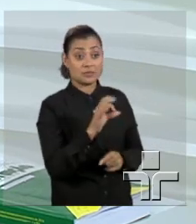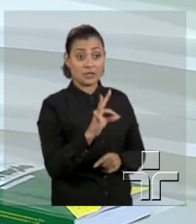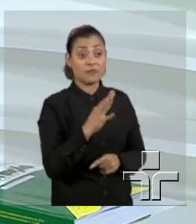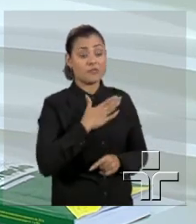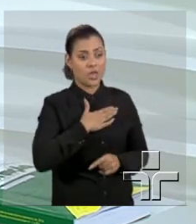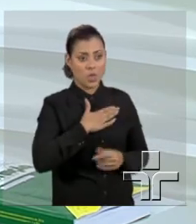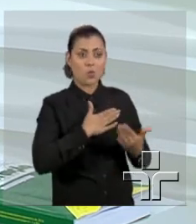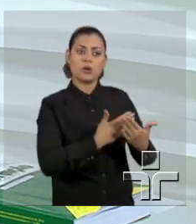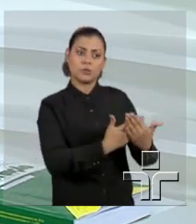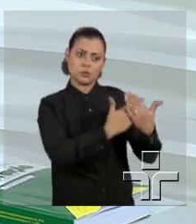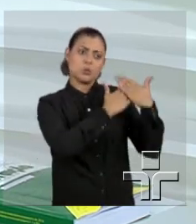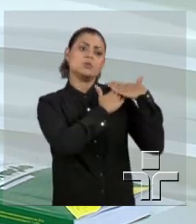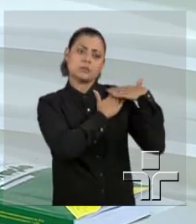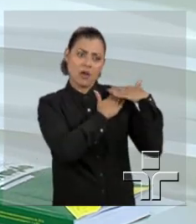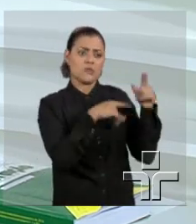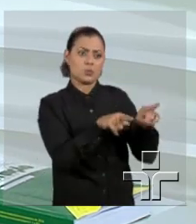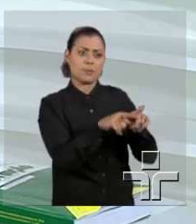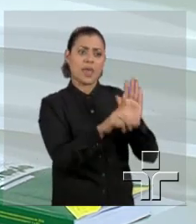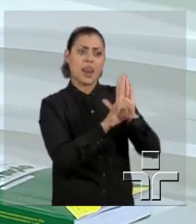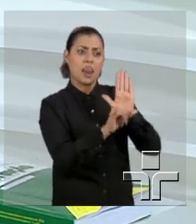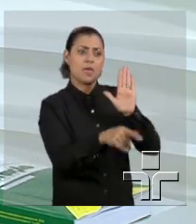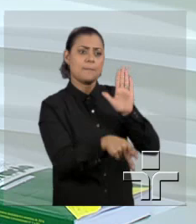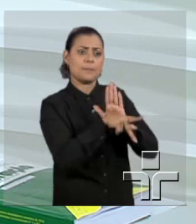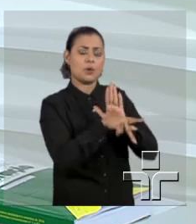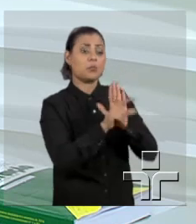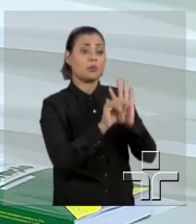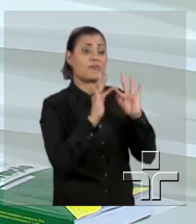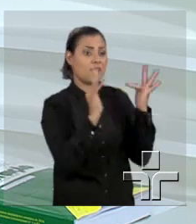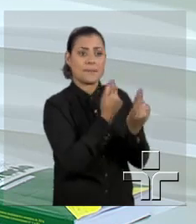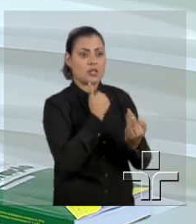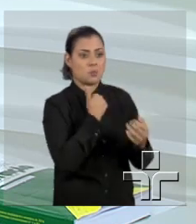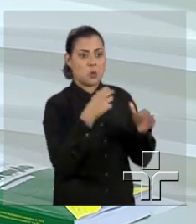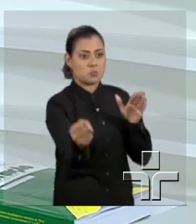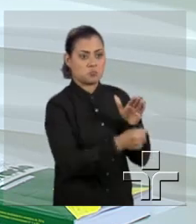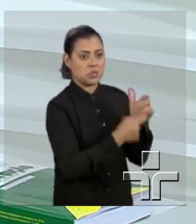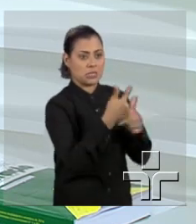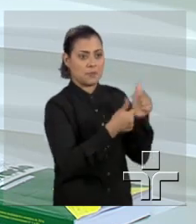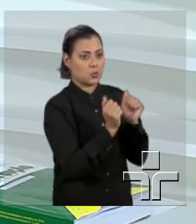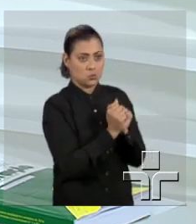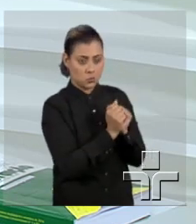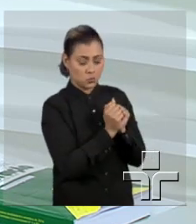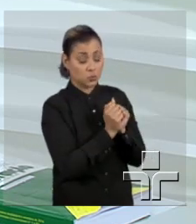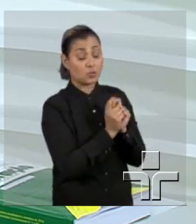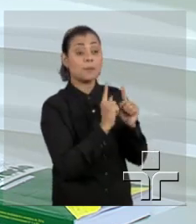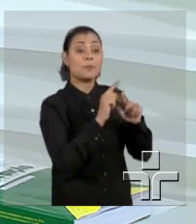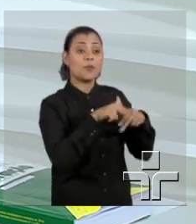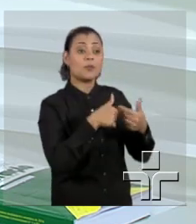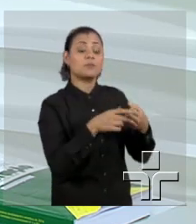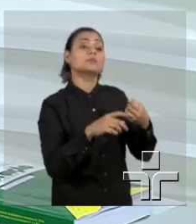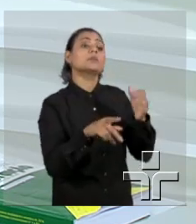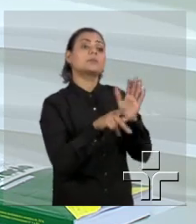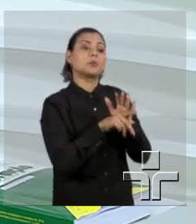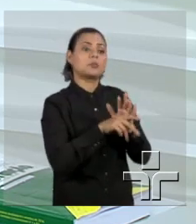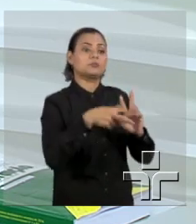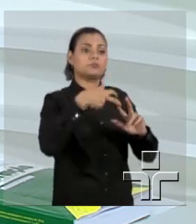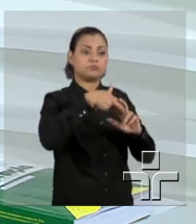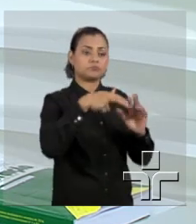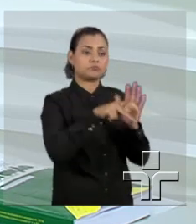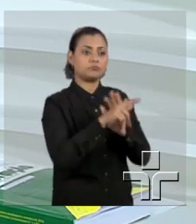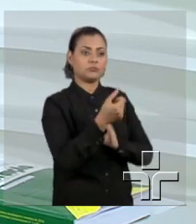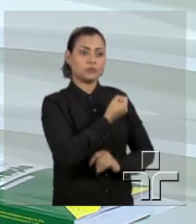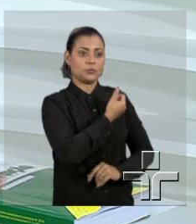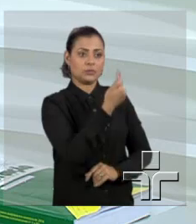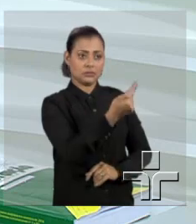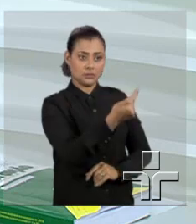relator, proibindo o nepotismo, na ADC número 12, que confirmou a juridicidade da resolução número 7 do Conselho Nacional